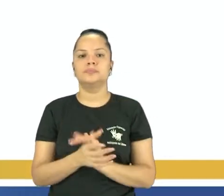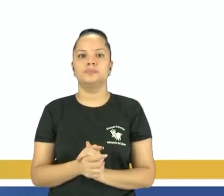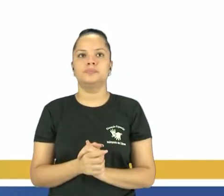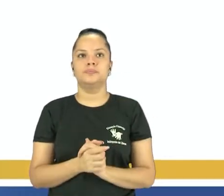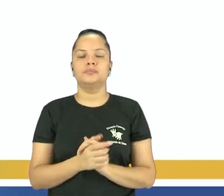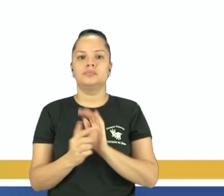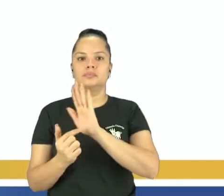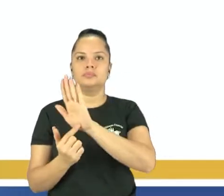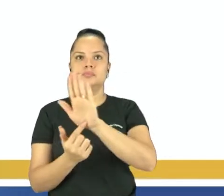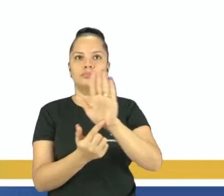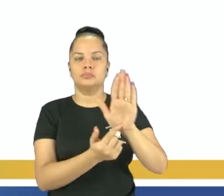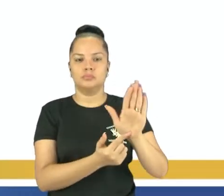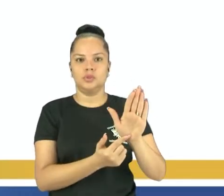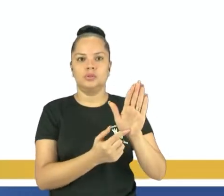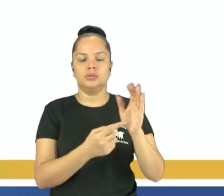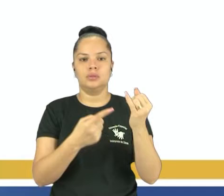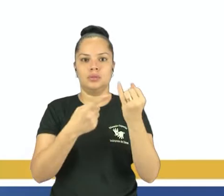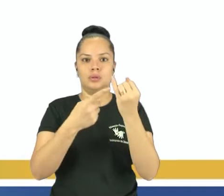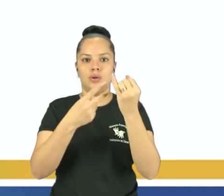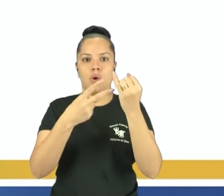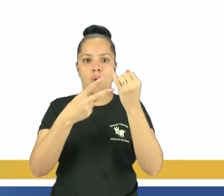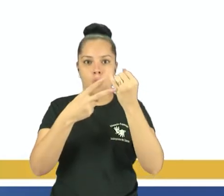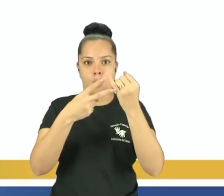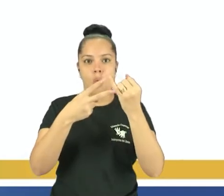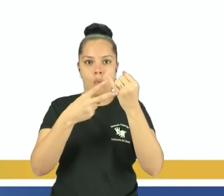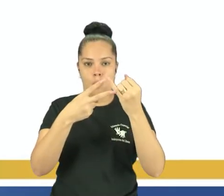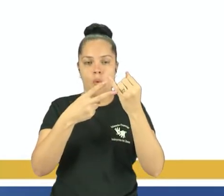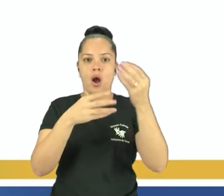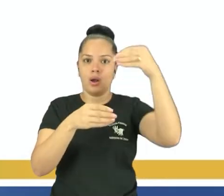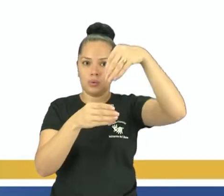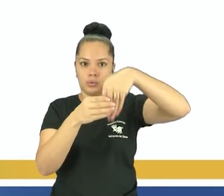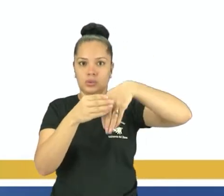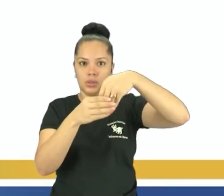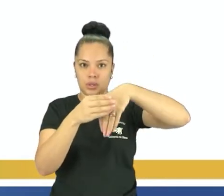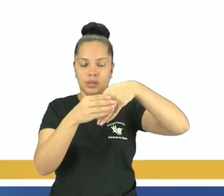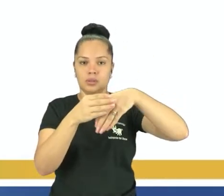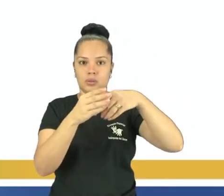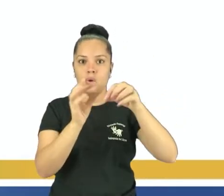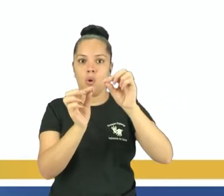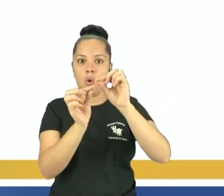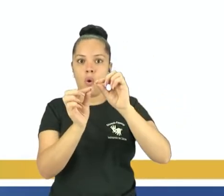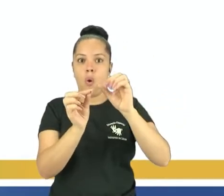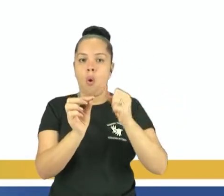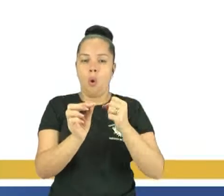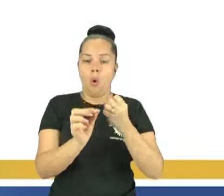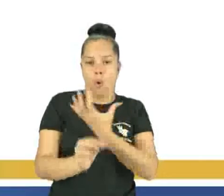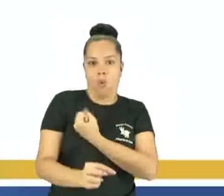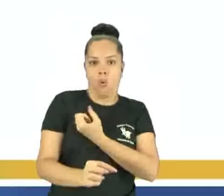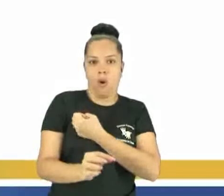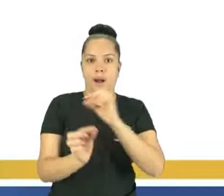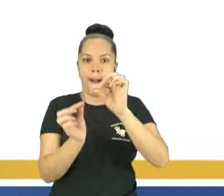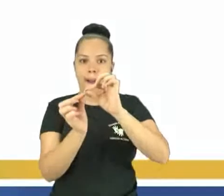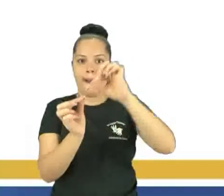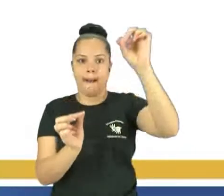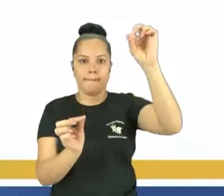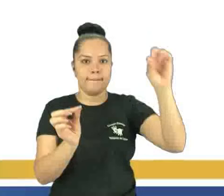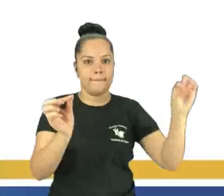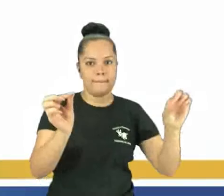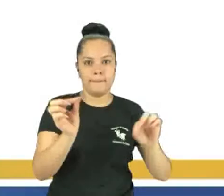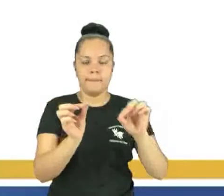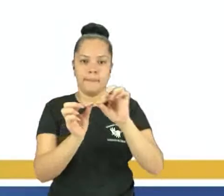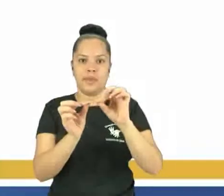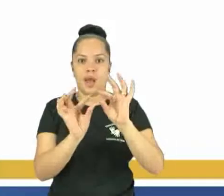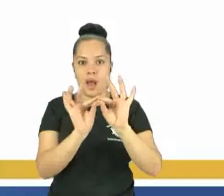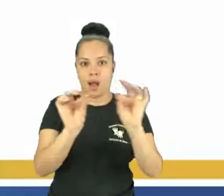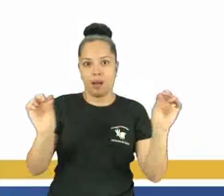Então, em um polígono, quanto maior é o número de lados, né, maior vai ser essa medida dos ângulos internos.